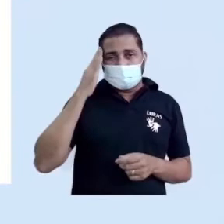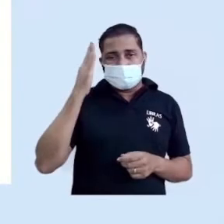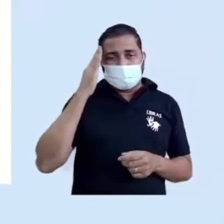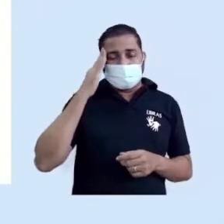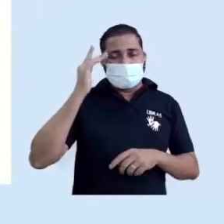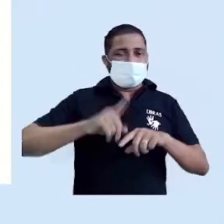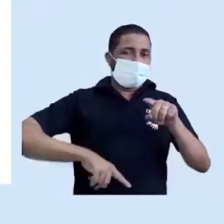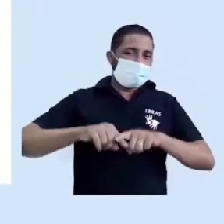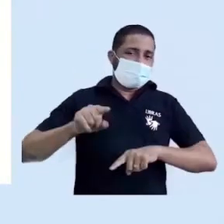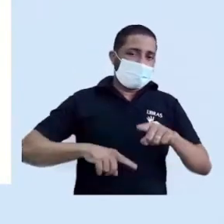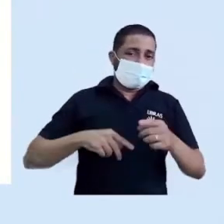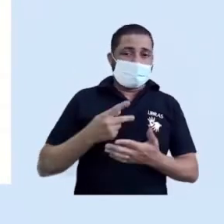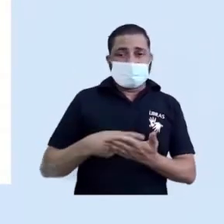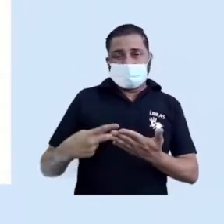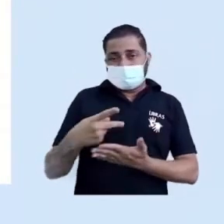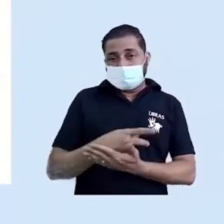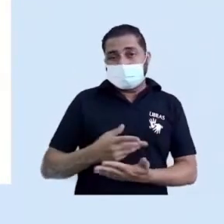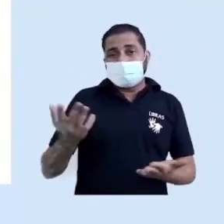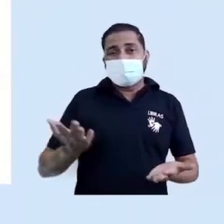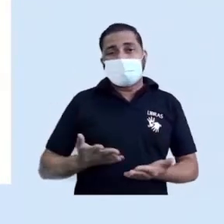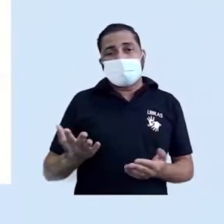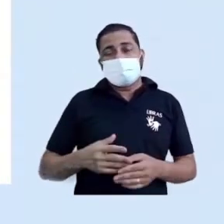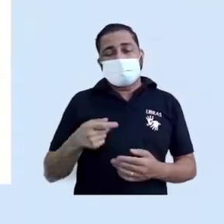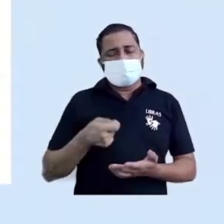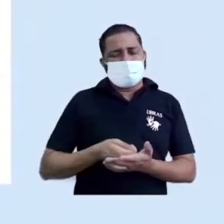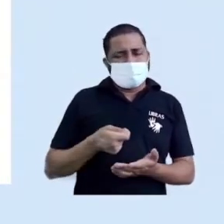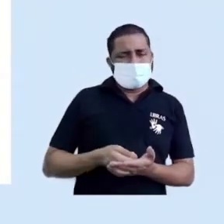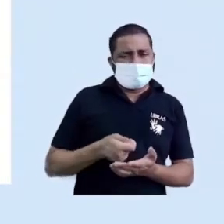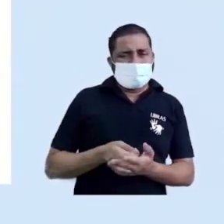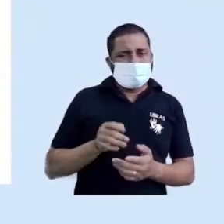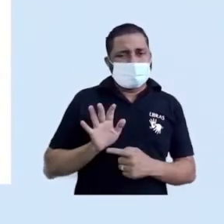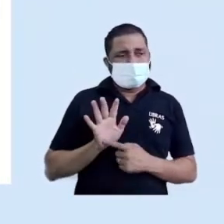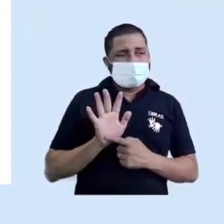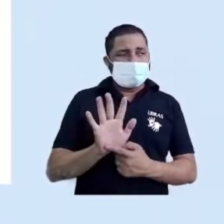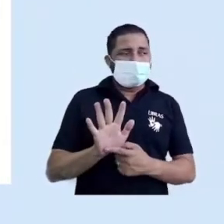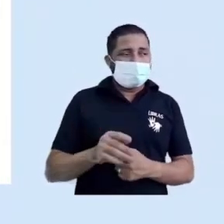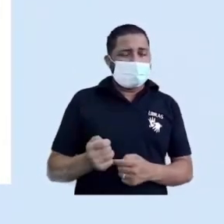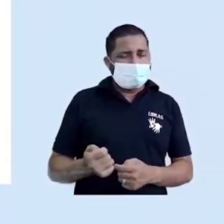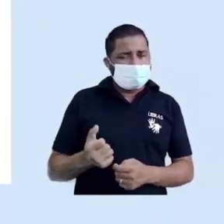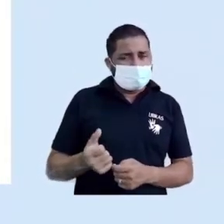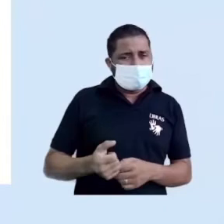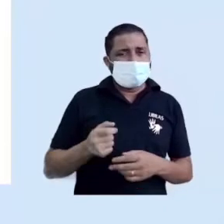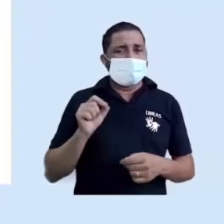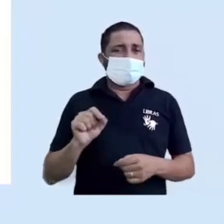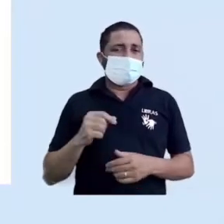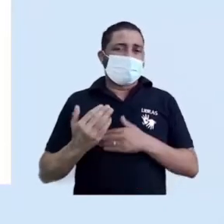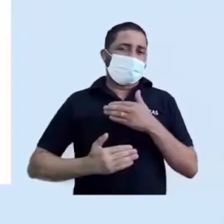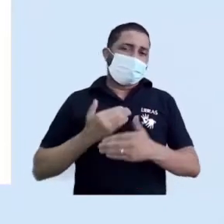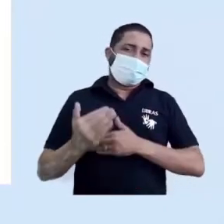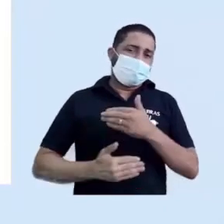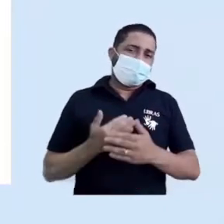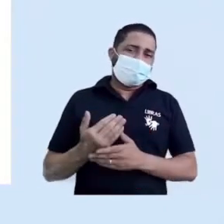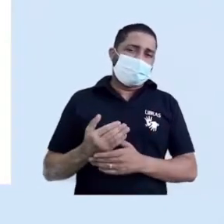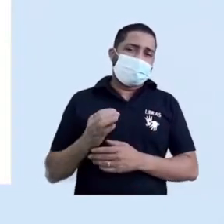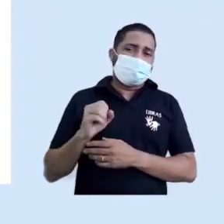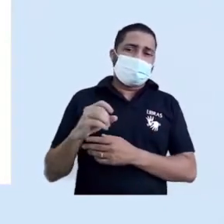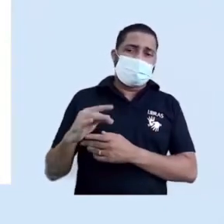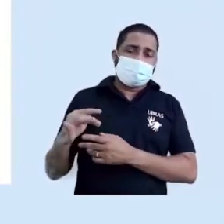dos materiais de desenho e agora nós vamos tentar passar aqui um pouco do que é esse processo de